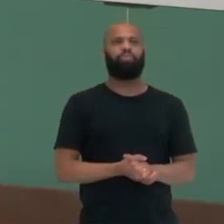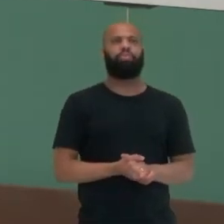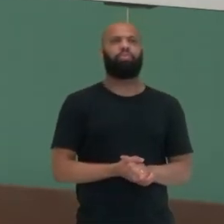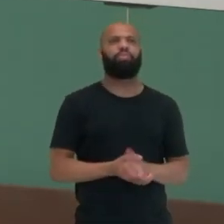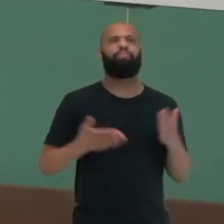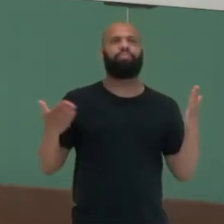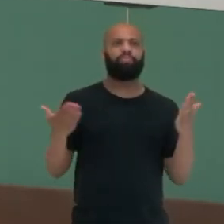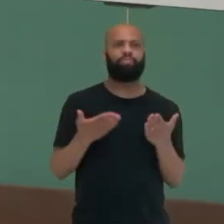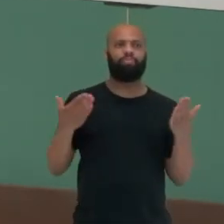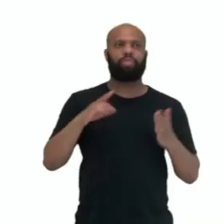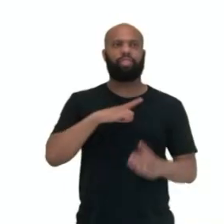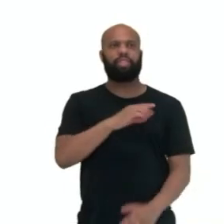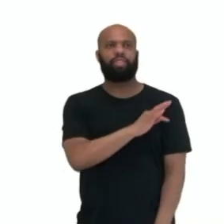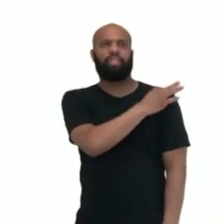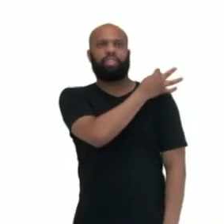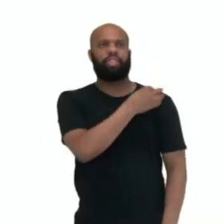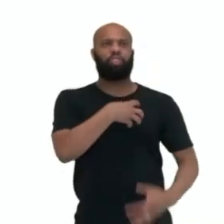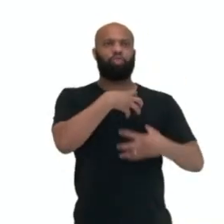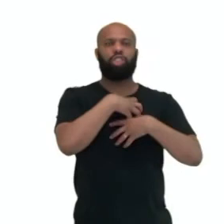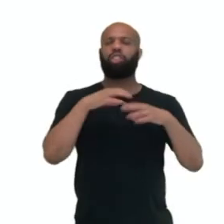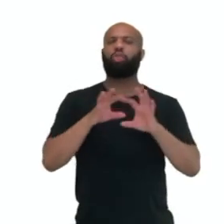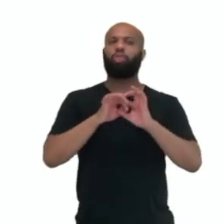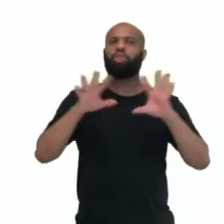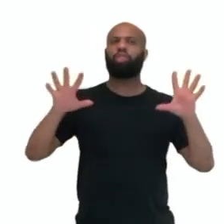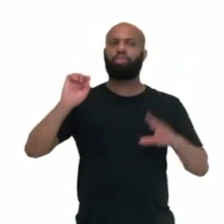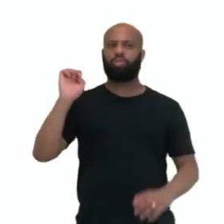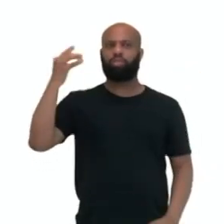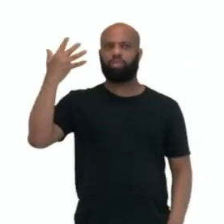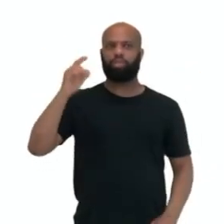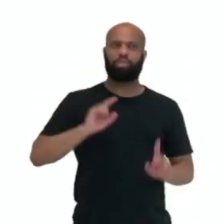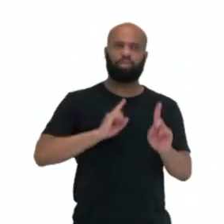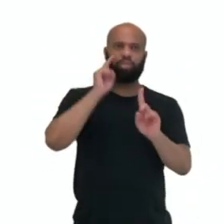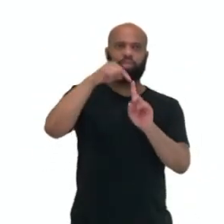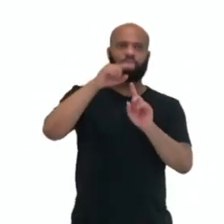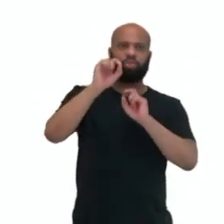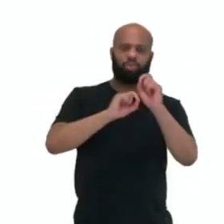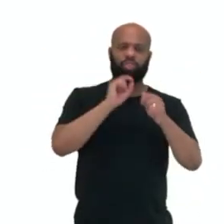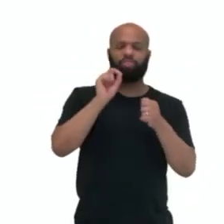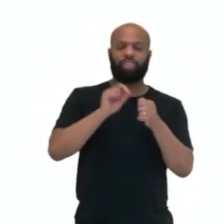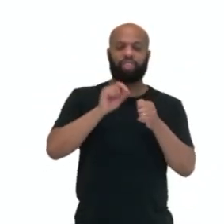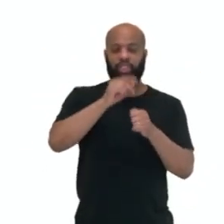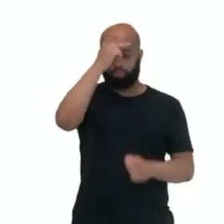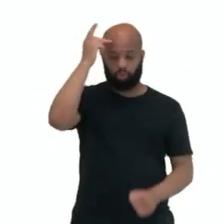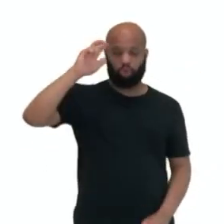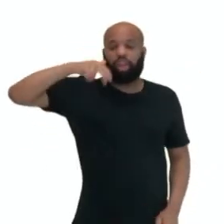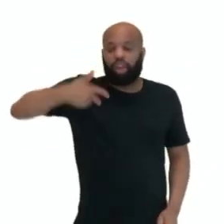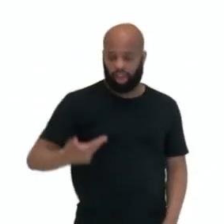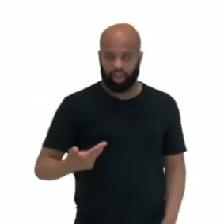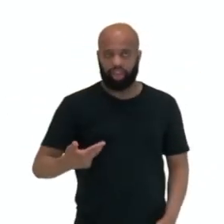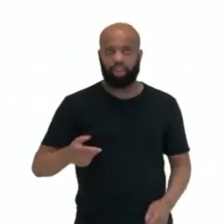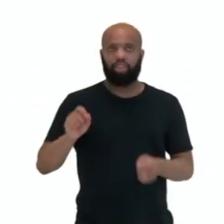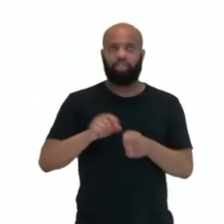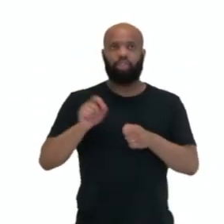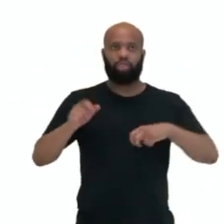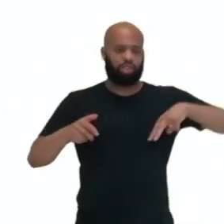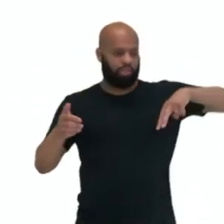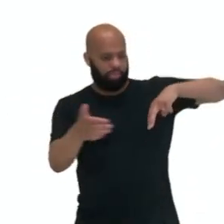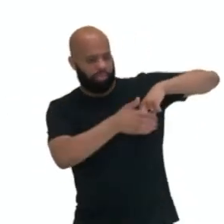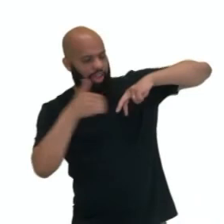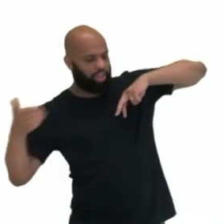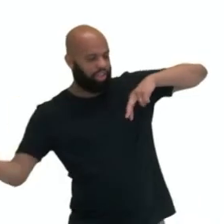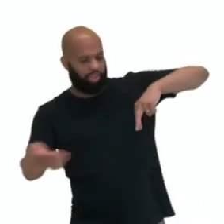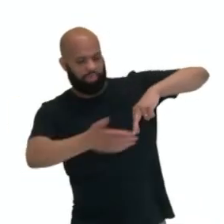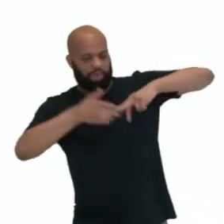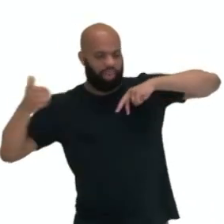Então vamos falar sobre a técnica de estilo livre. O que é o objetivo? É desequilibrar o oponente puxando suas pernas e é uma estratégia